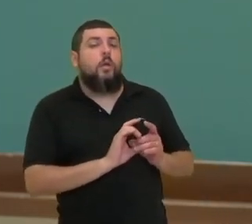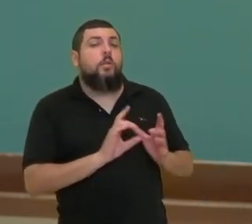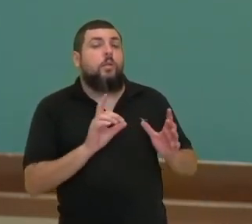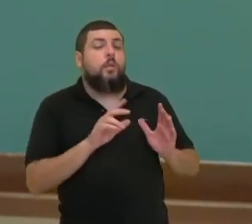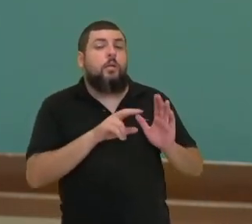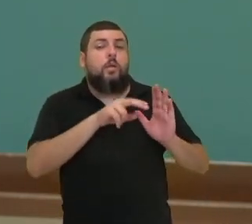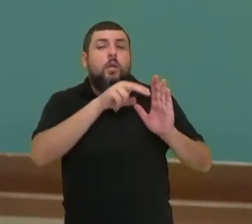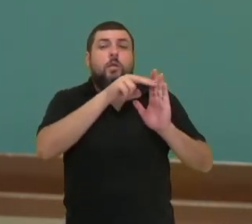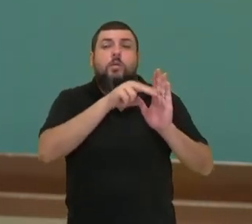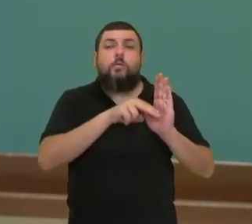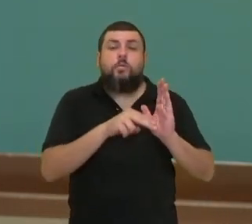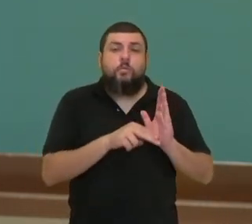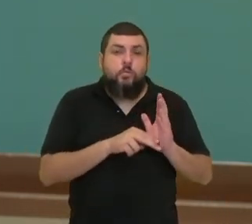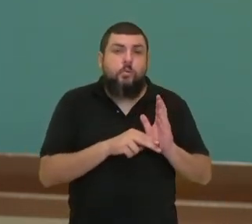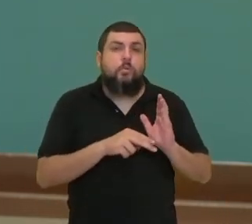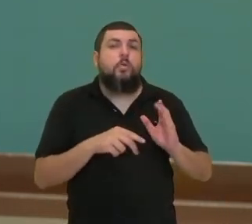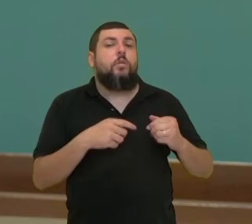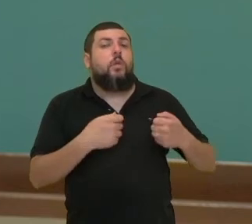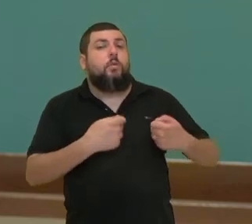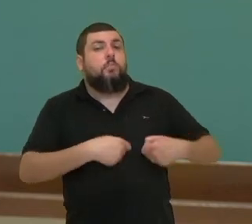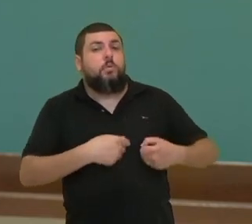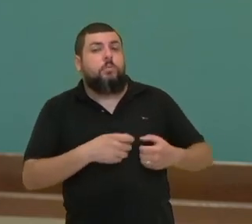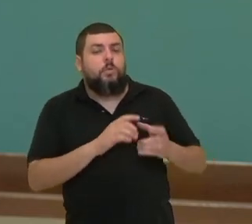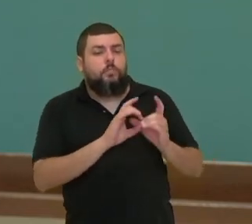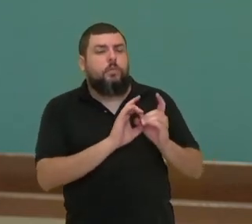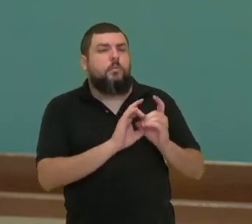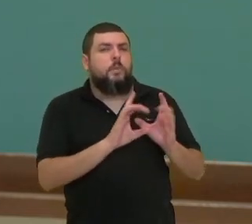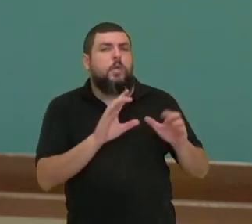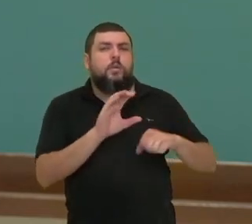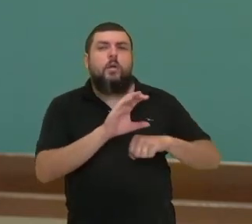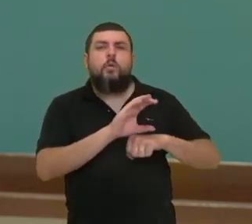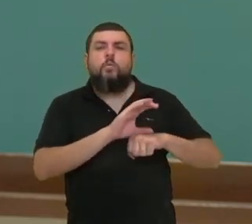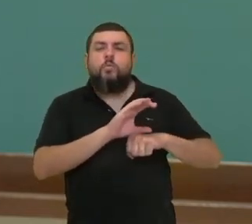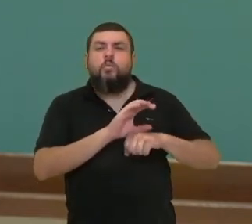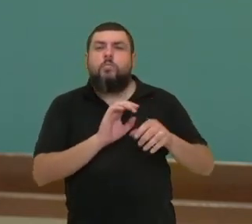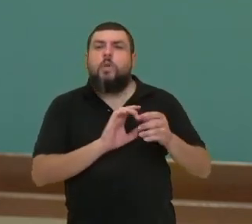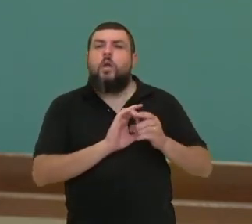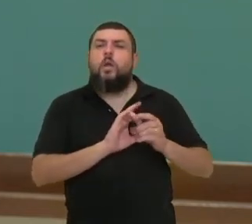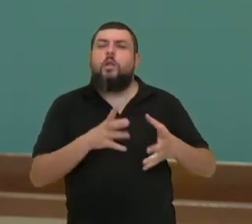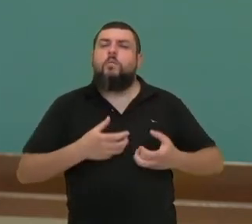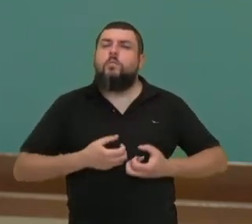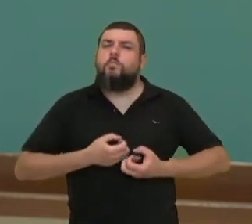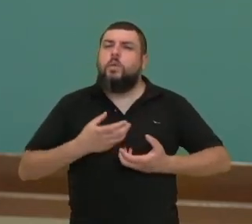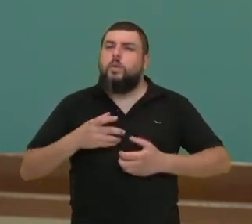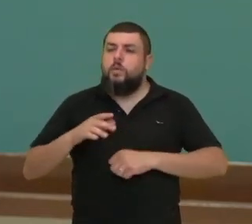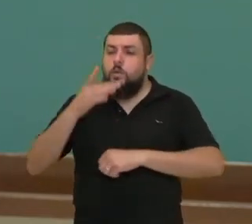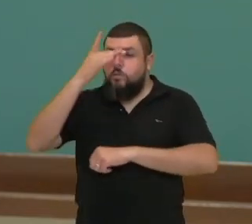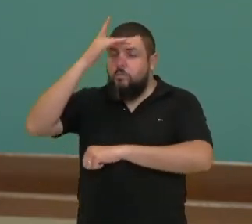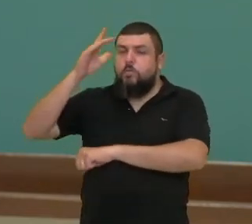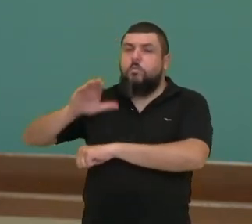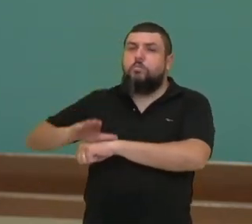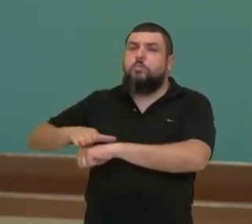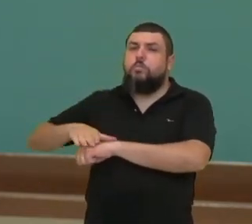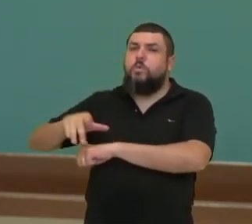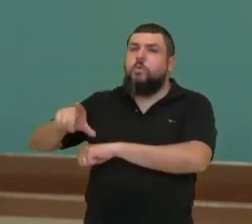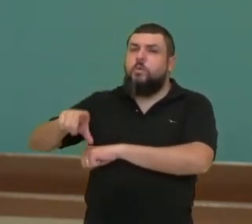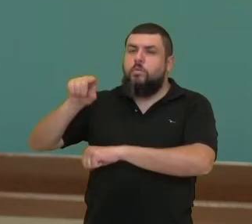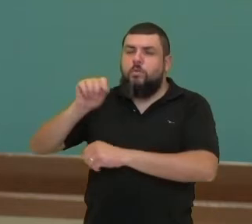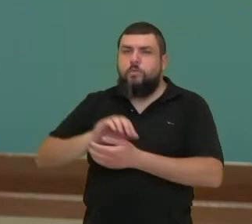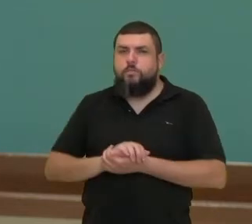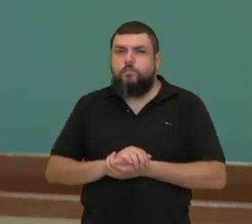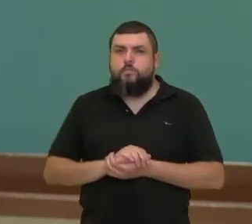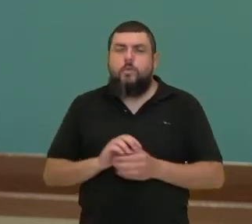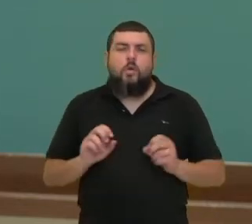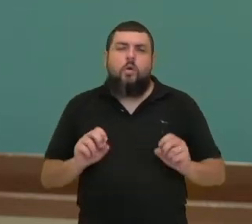né? A liberdade constitucional, ou seja, o direito de escolha das pessoas. Pessoas adultas,